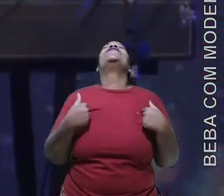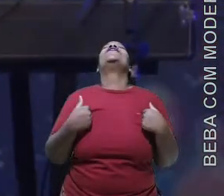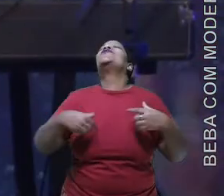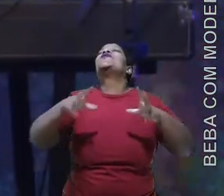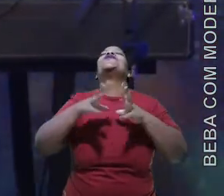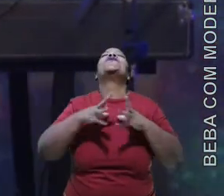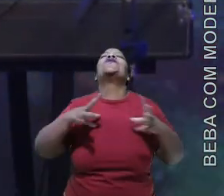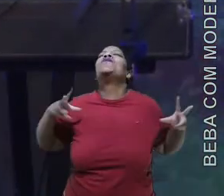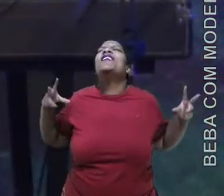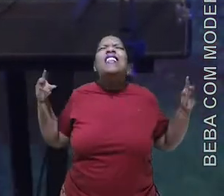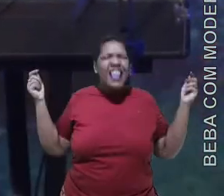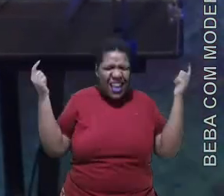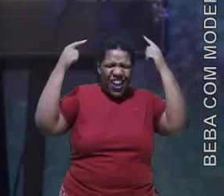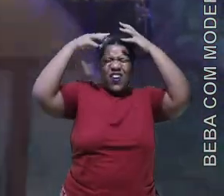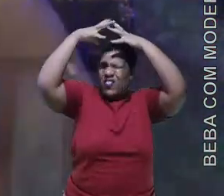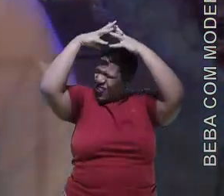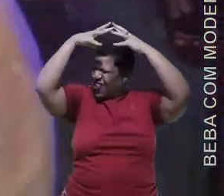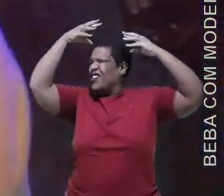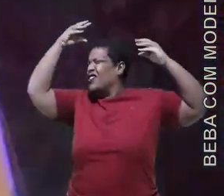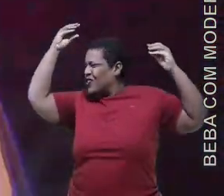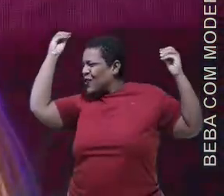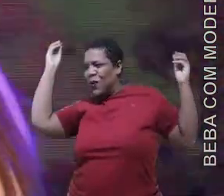vamos subir